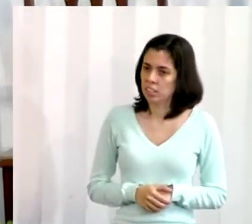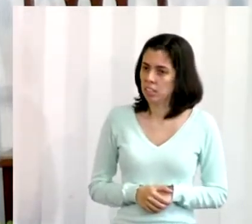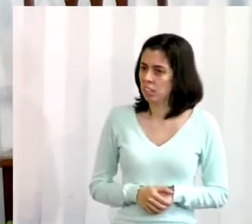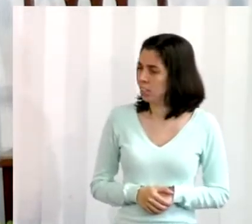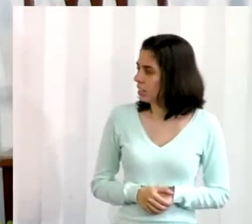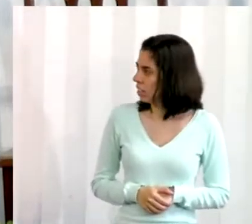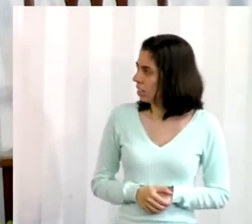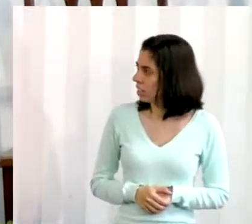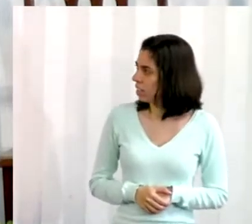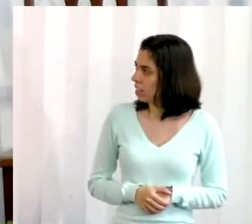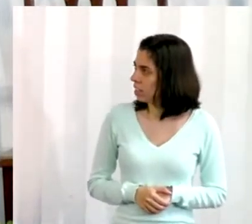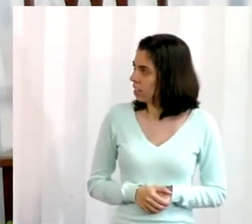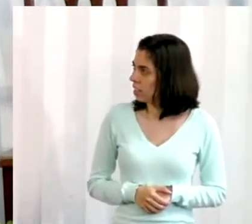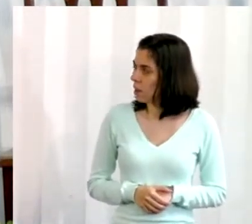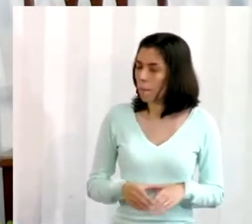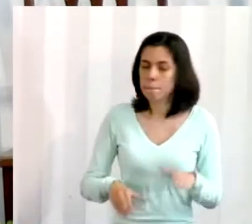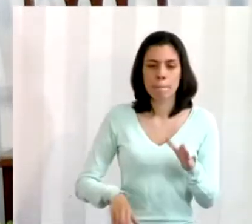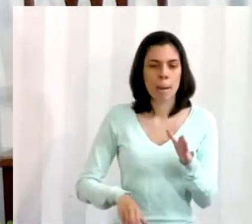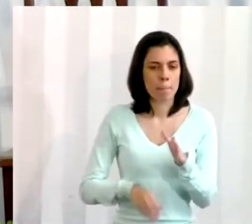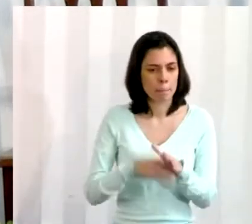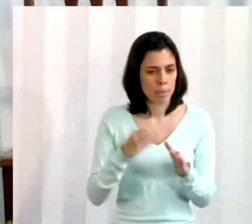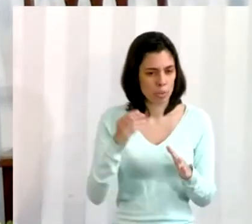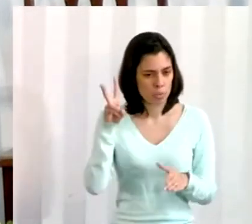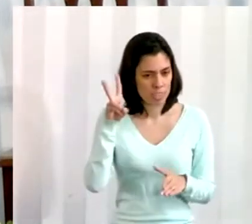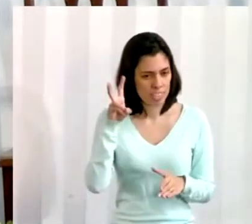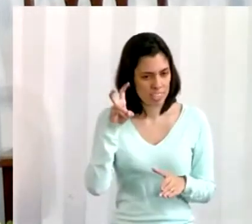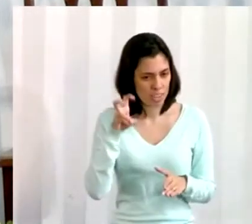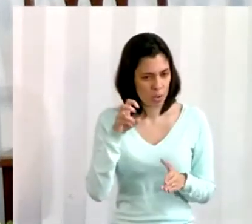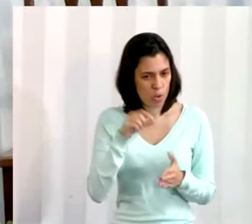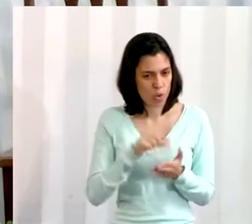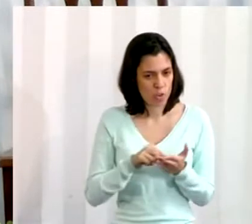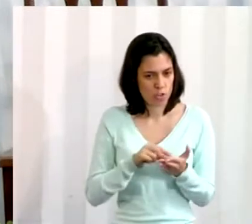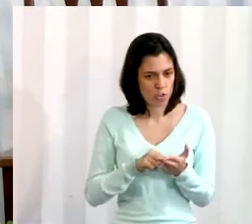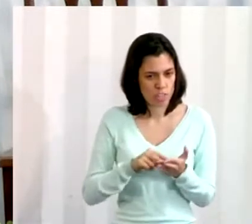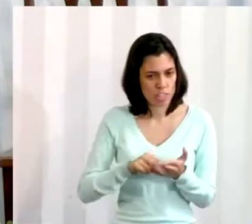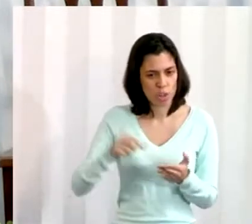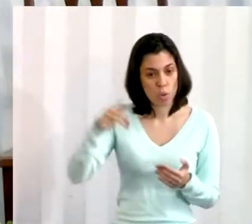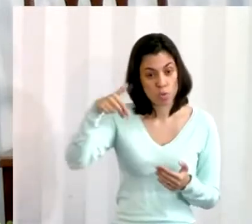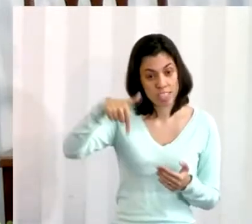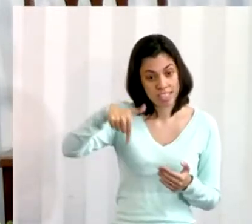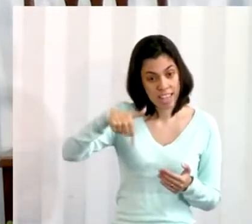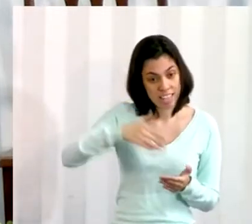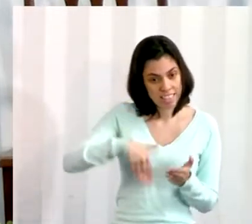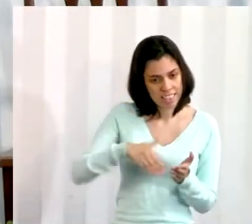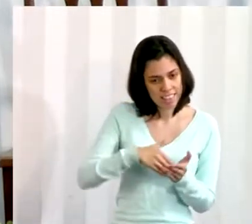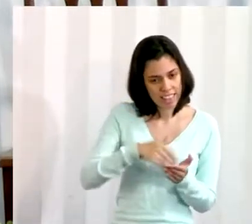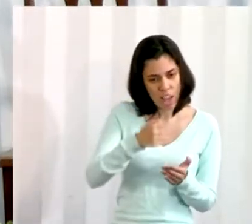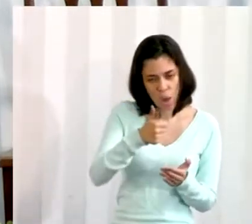Carta de Tiago, no capítulo 5, nos versículos 7 a 11.